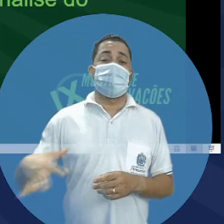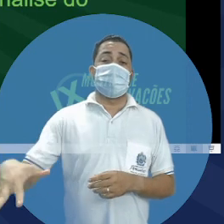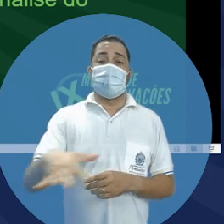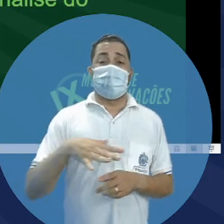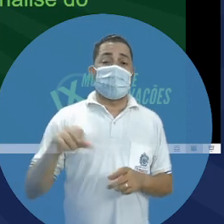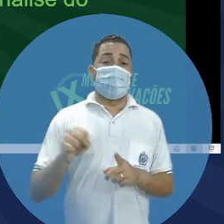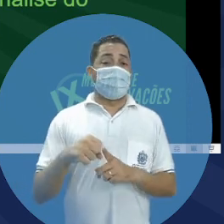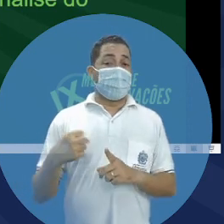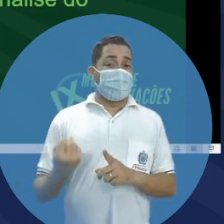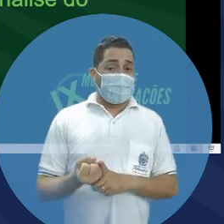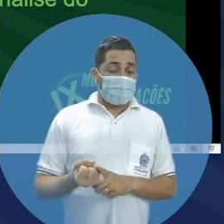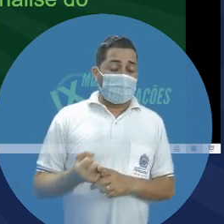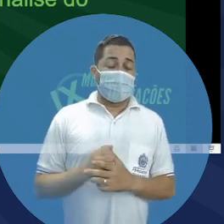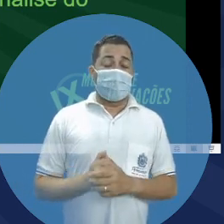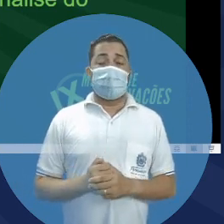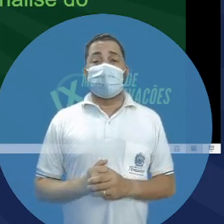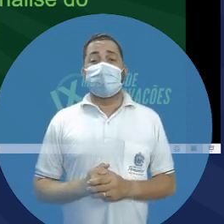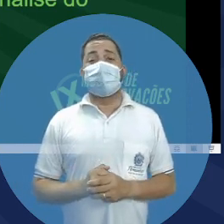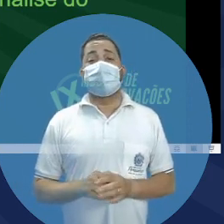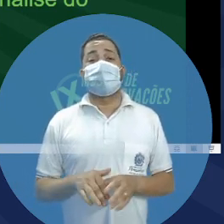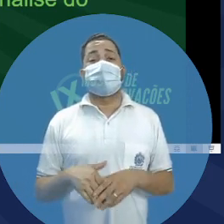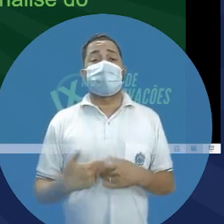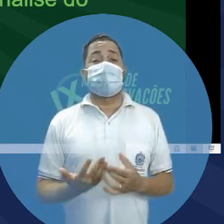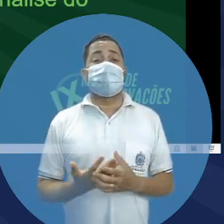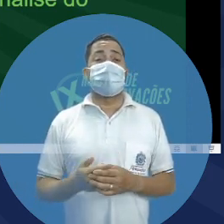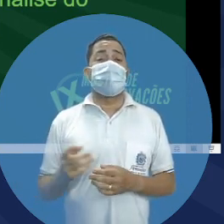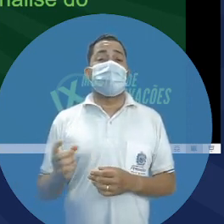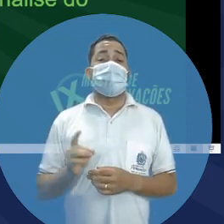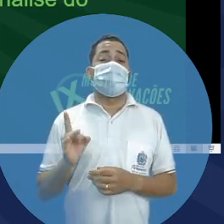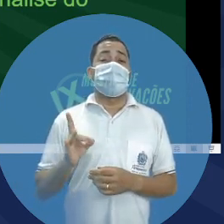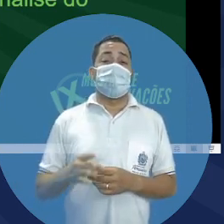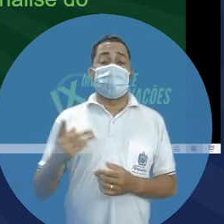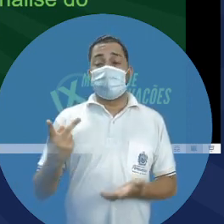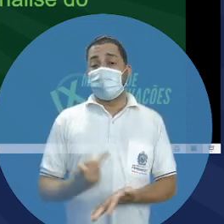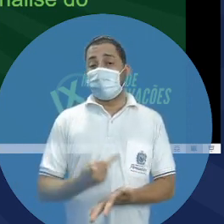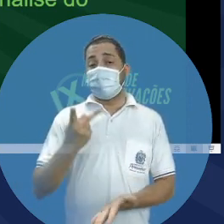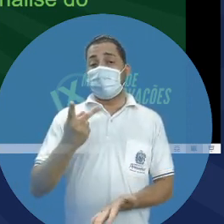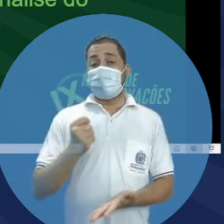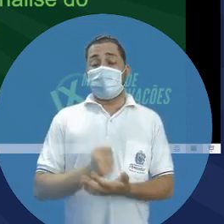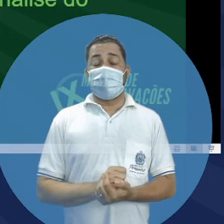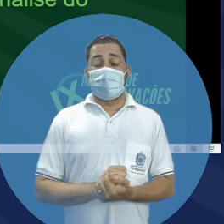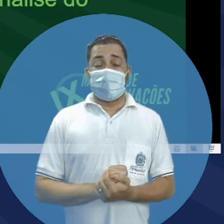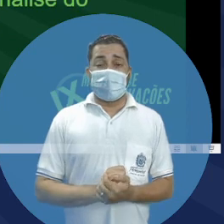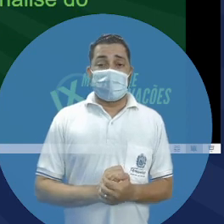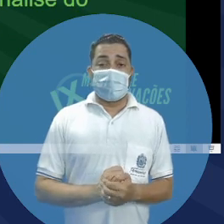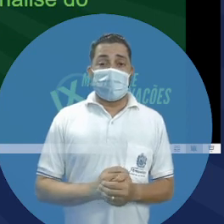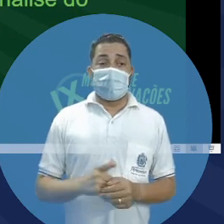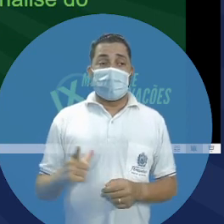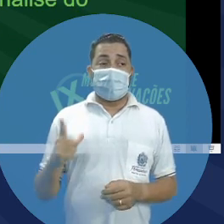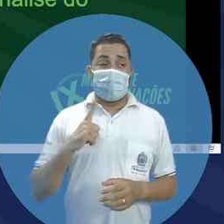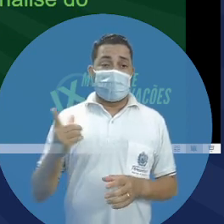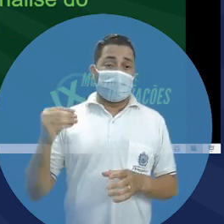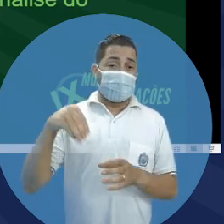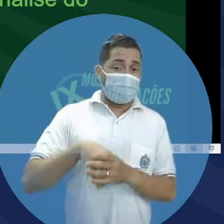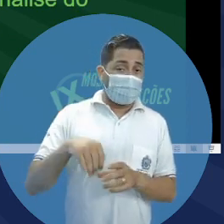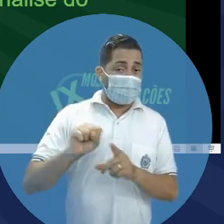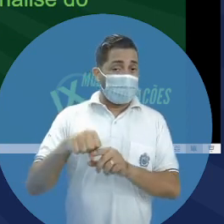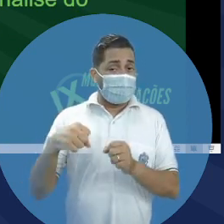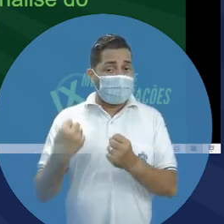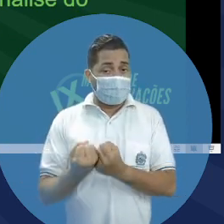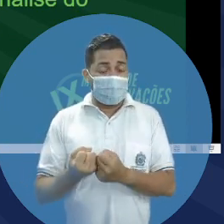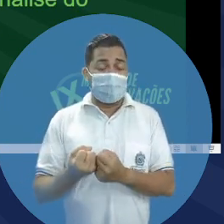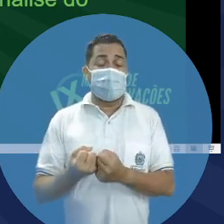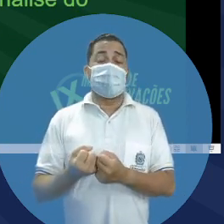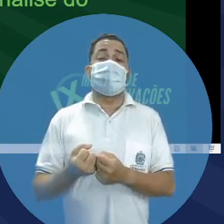está inserido. Então, não só o que acontecia ou o que acontece dentro da sociedade escolar, mas o que